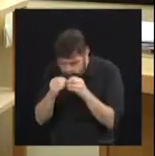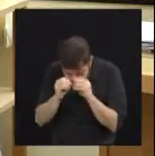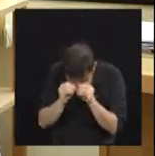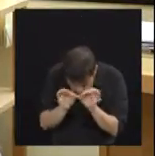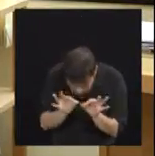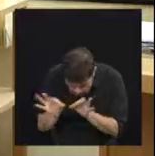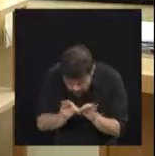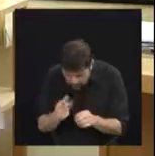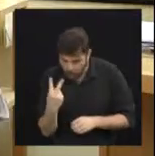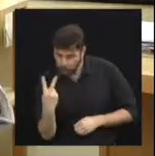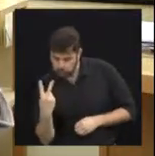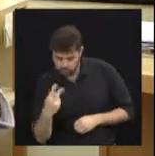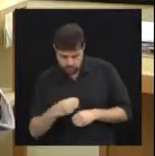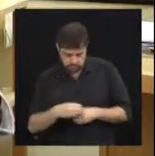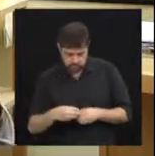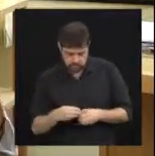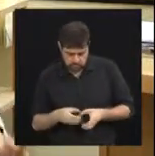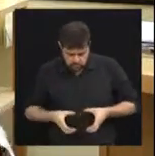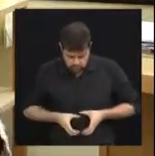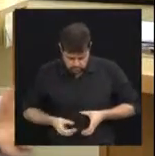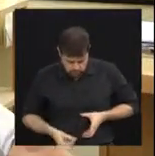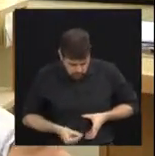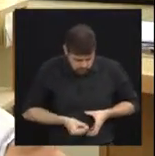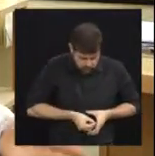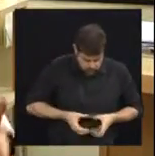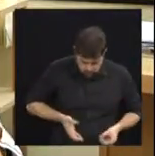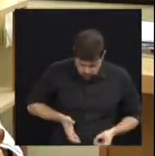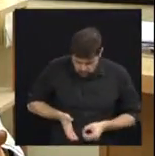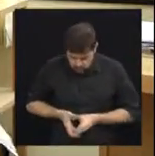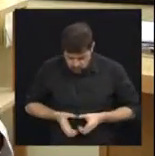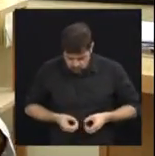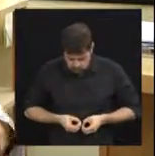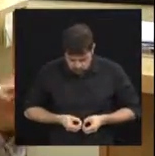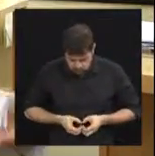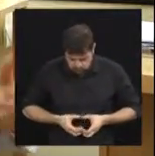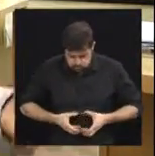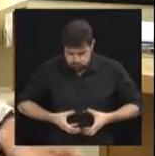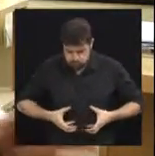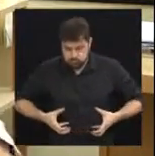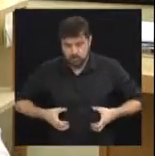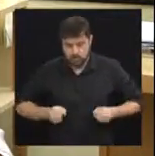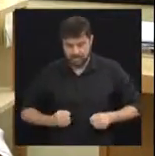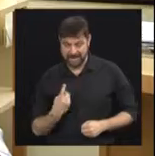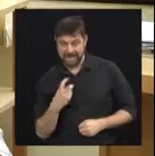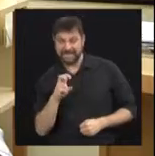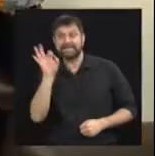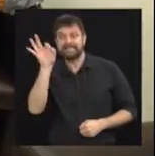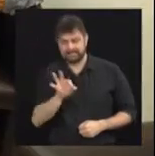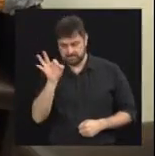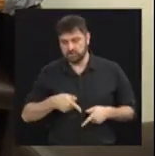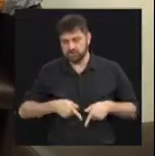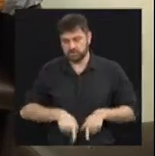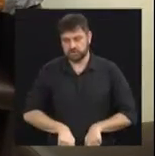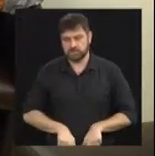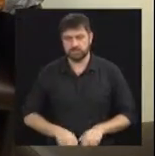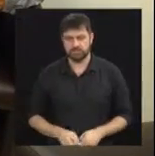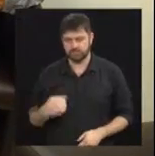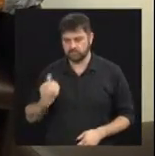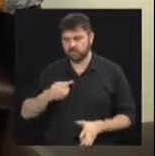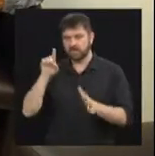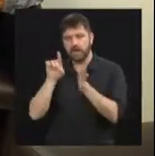vitro, 2 embriões para o interior do útero da mulher, a chance de gêmeos pode chegar a 15%. Doutora, nossa